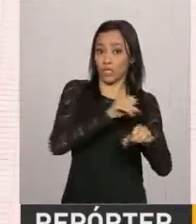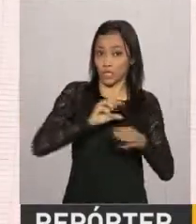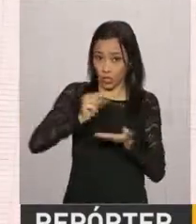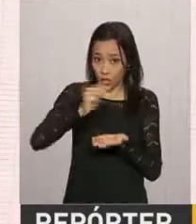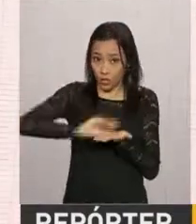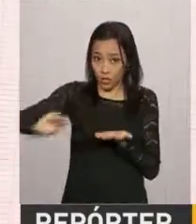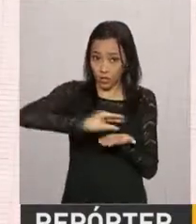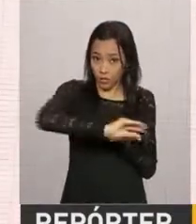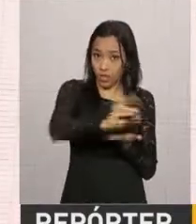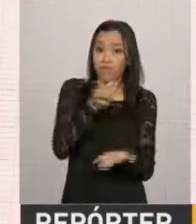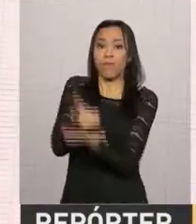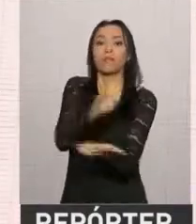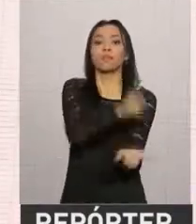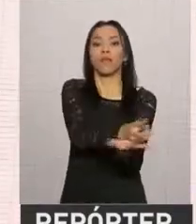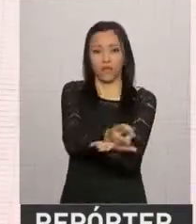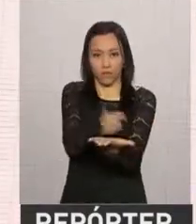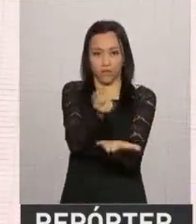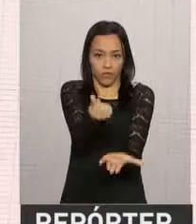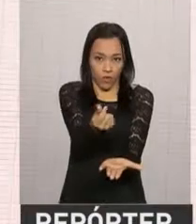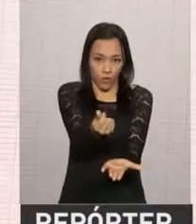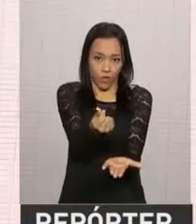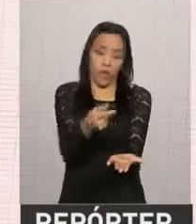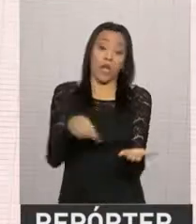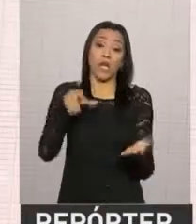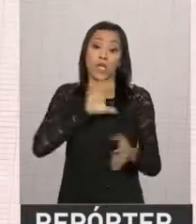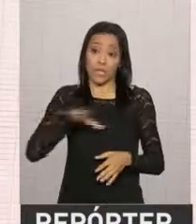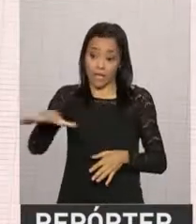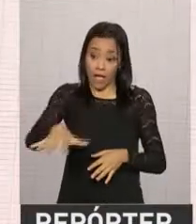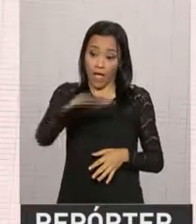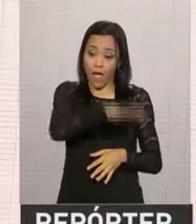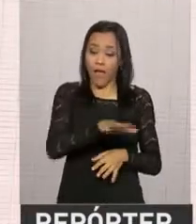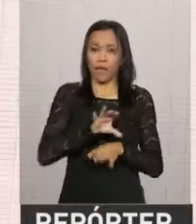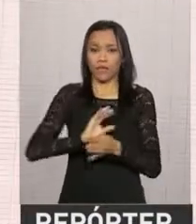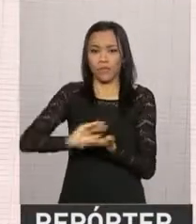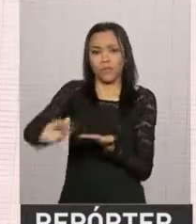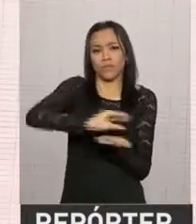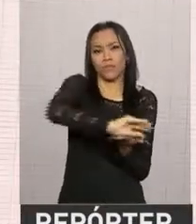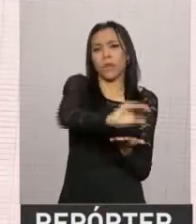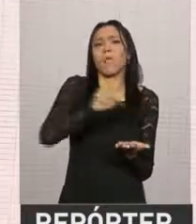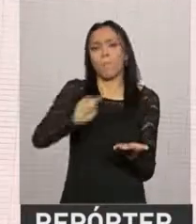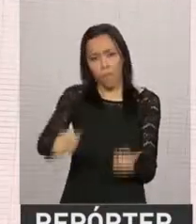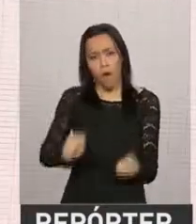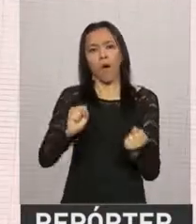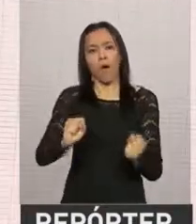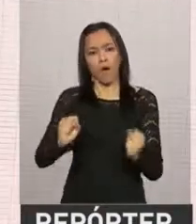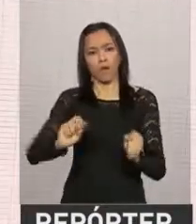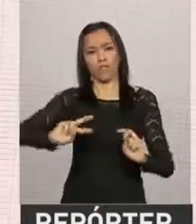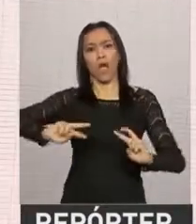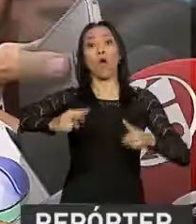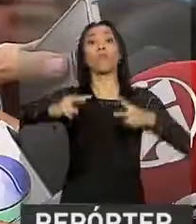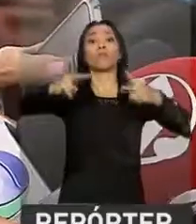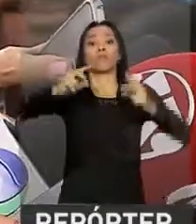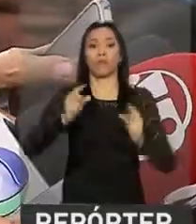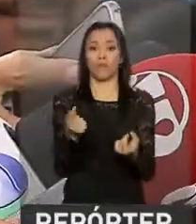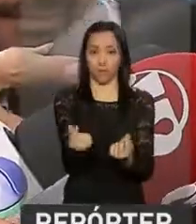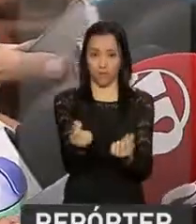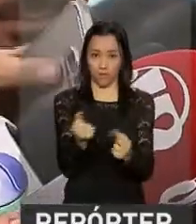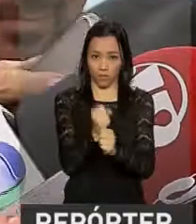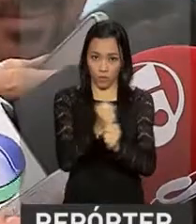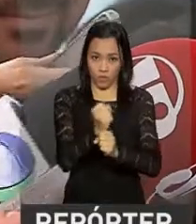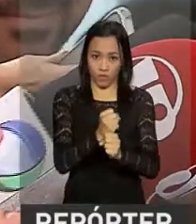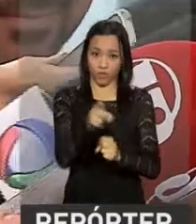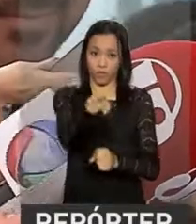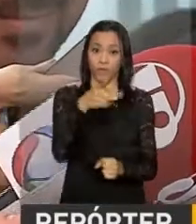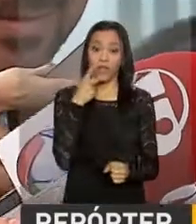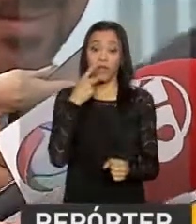relator da pec os investimentos nas duas áreas podem inclusive aumentar nos próximos anos o piso da educação